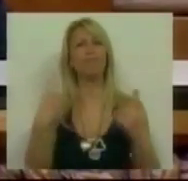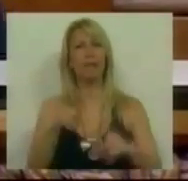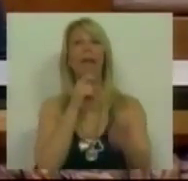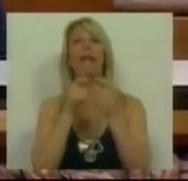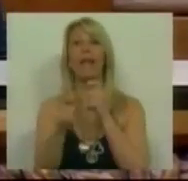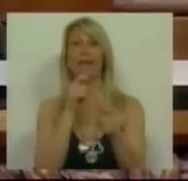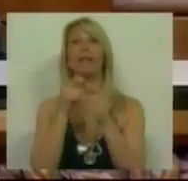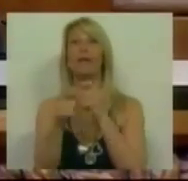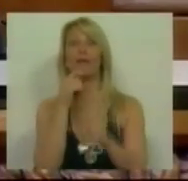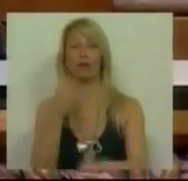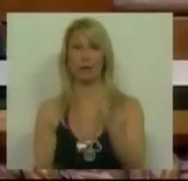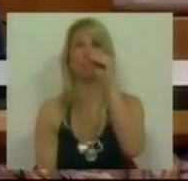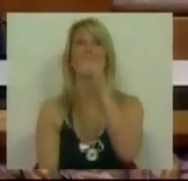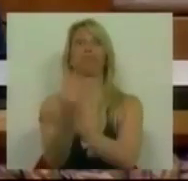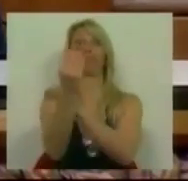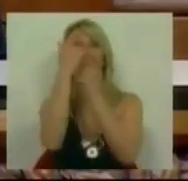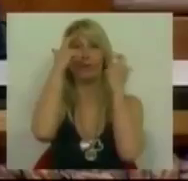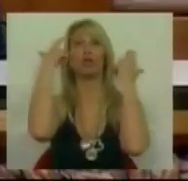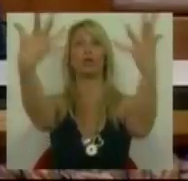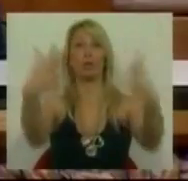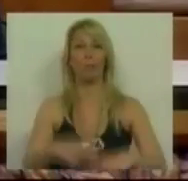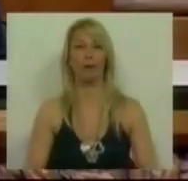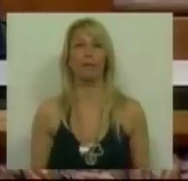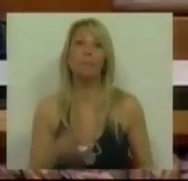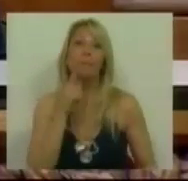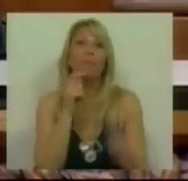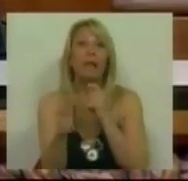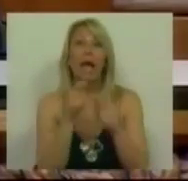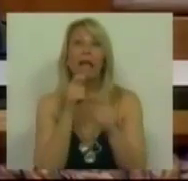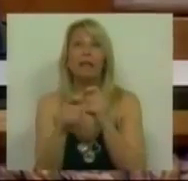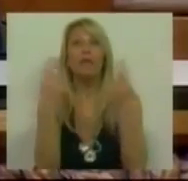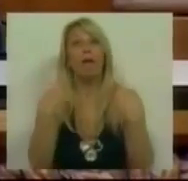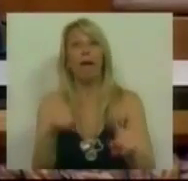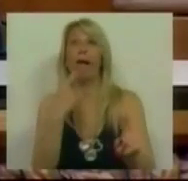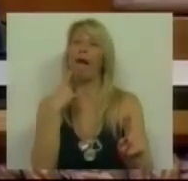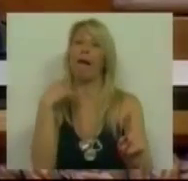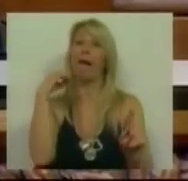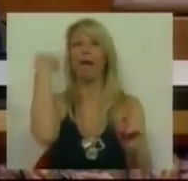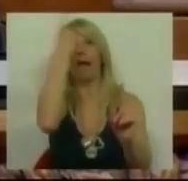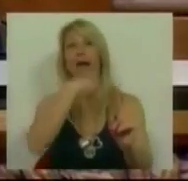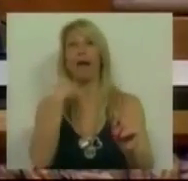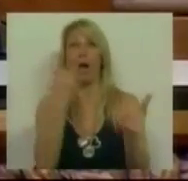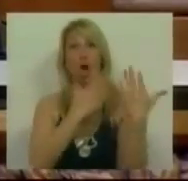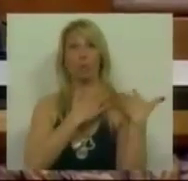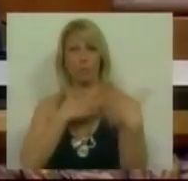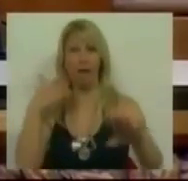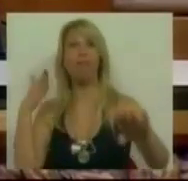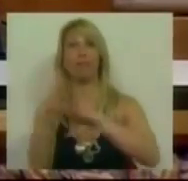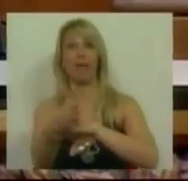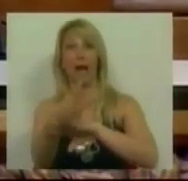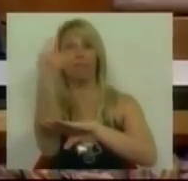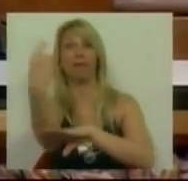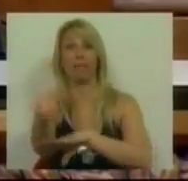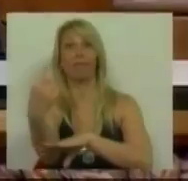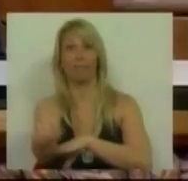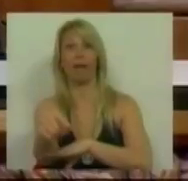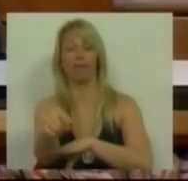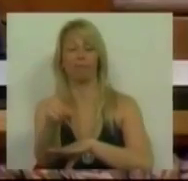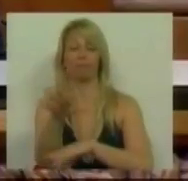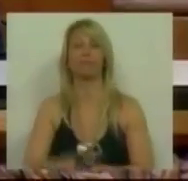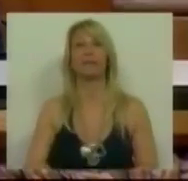que surgem surpreendentes. Entrevistas em que protagonistas com responsabilidades diretas na atual situação